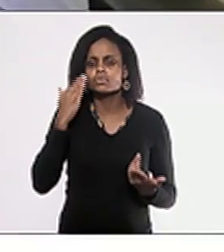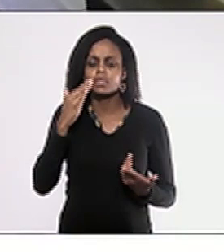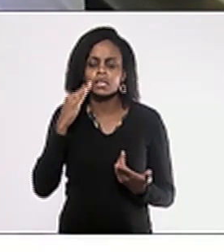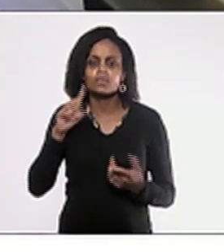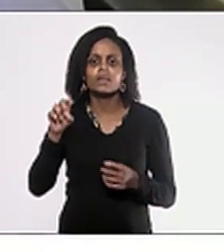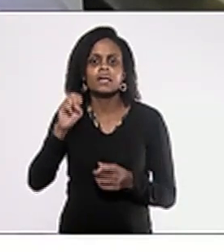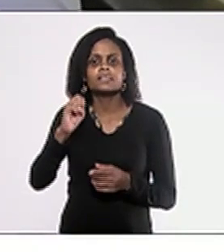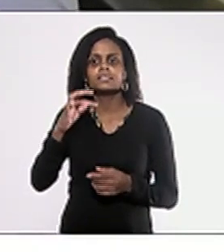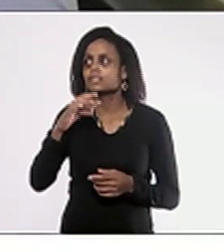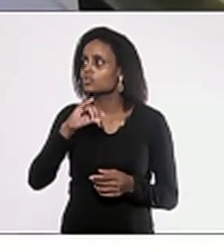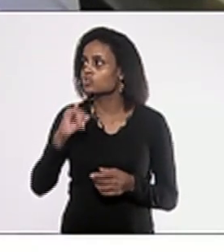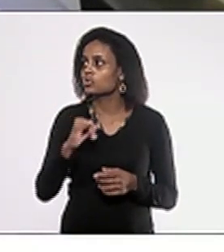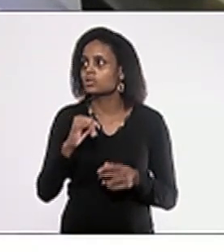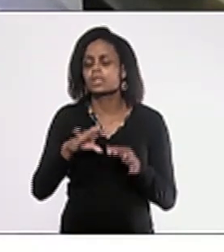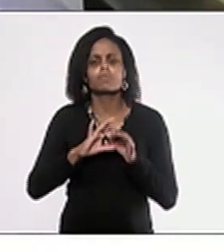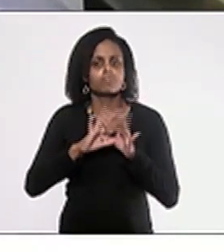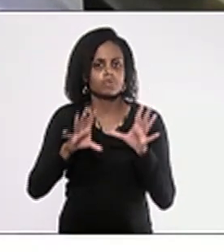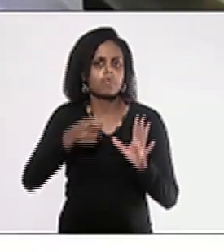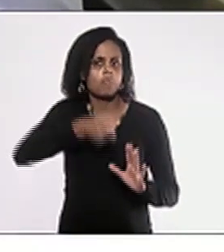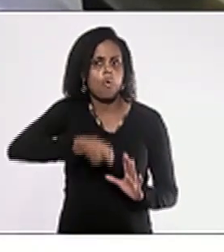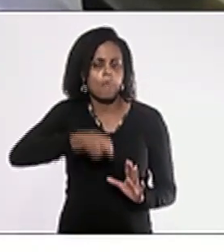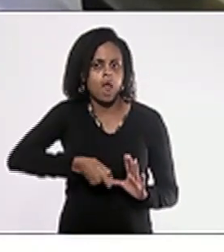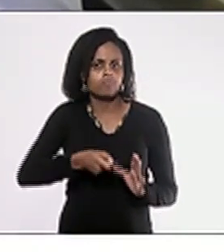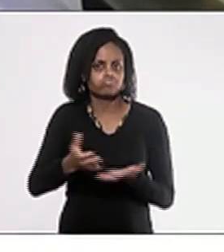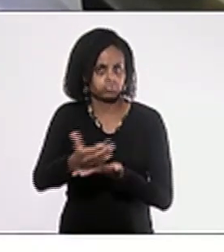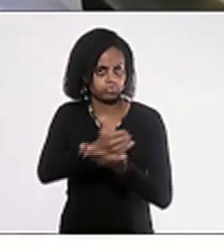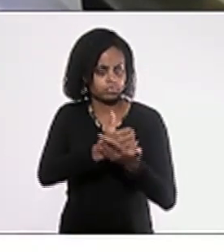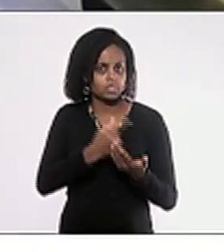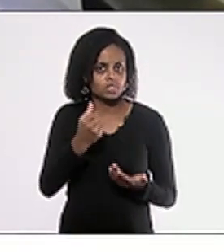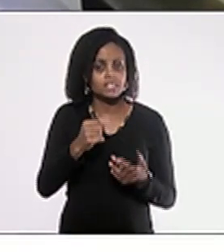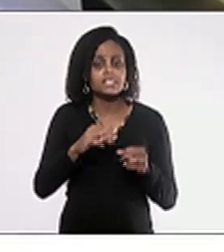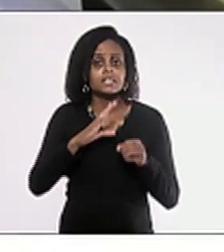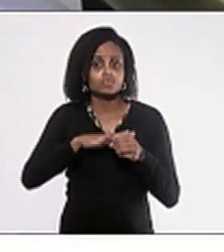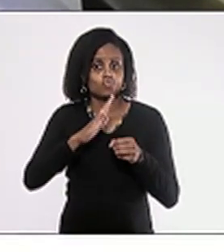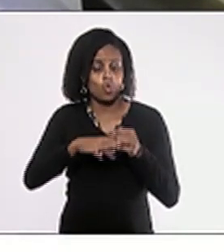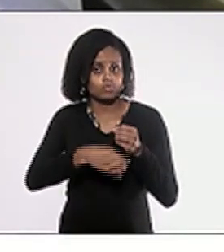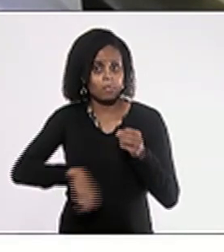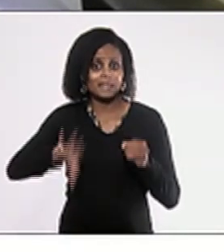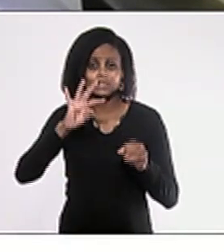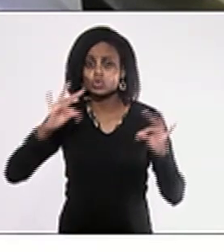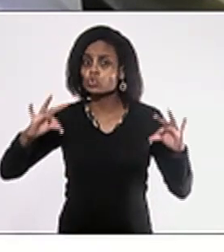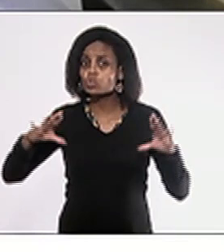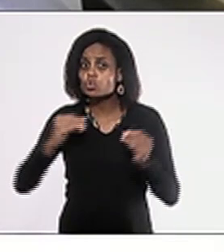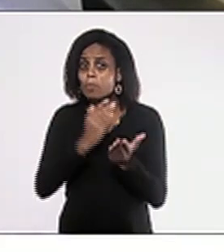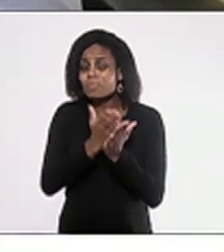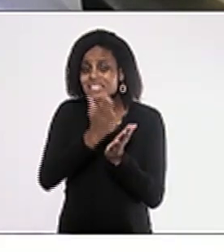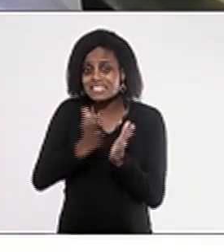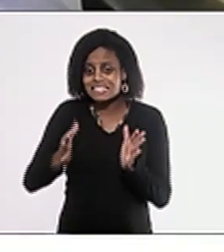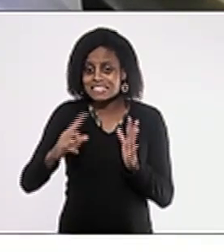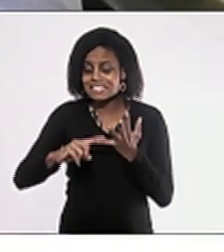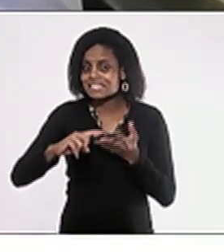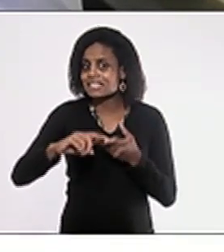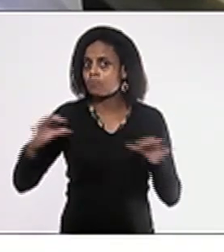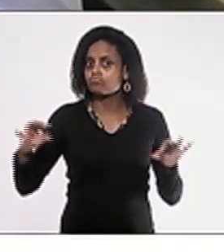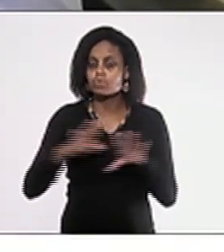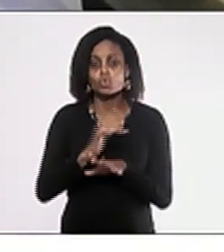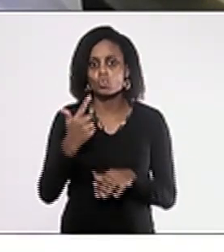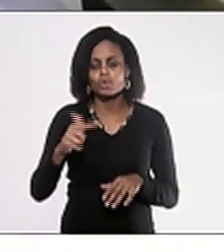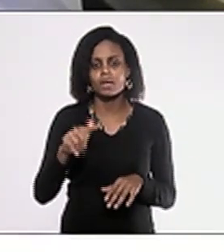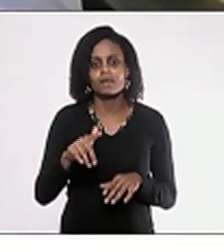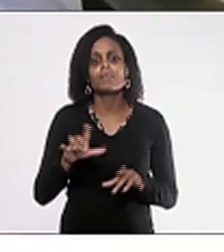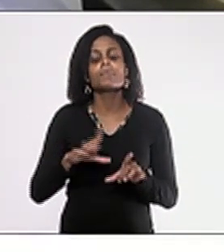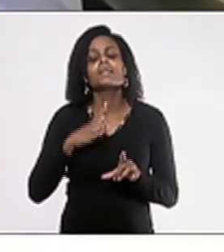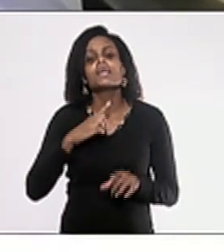STJ que permite essa cobrança da tarifa de esgoto, mesmo sem cumprir todas as fases, mas há outros entes federativos